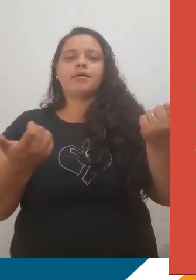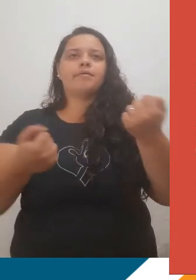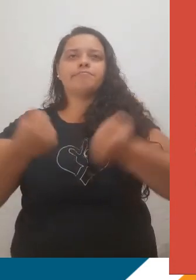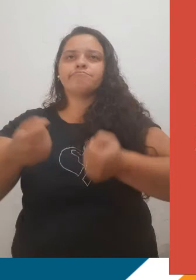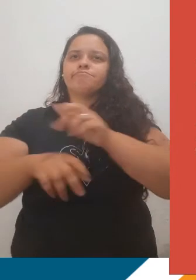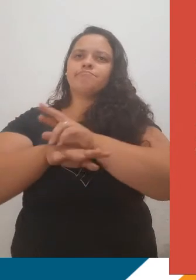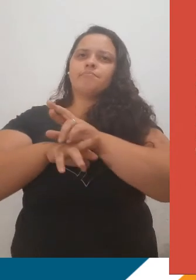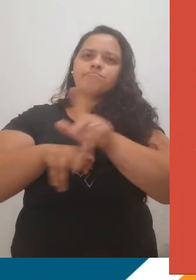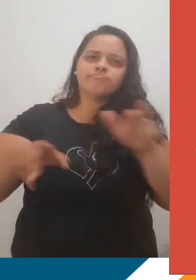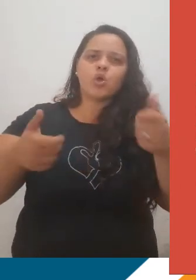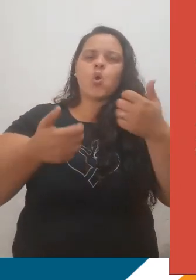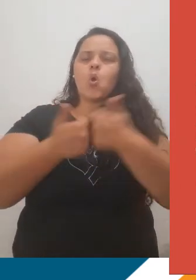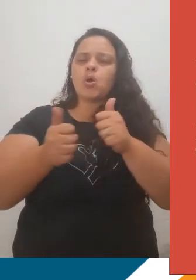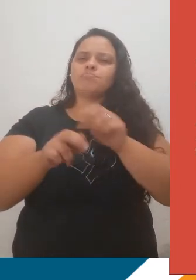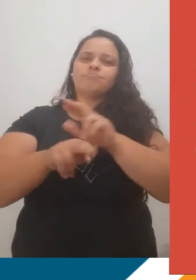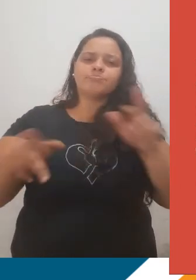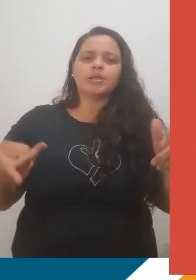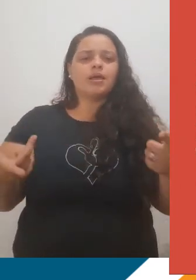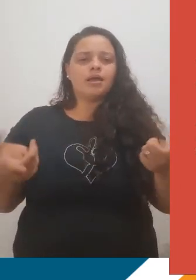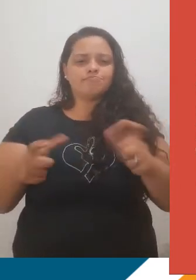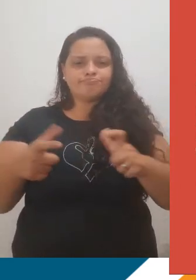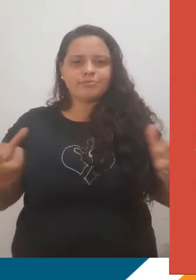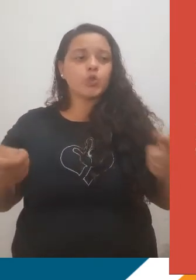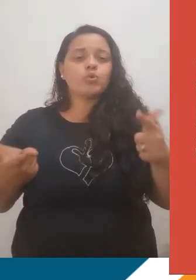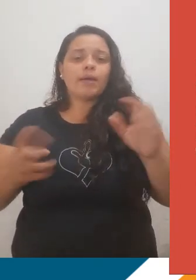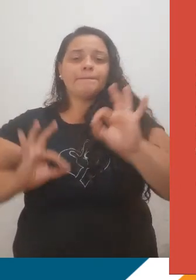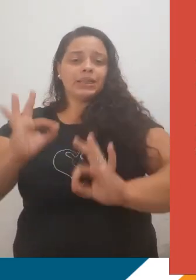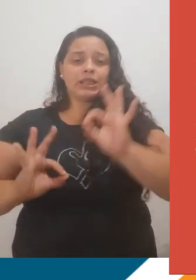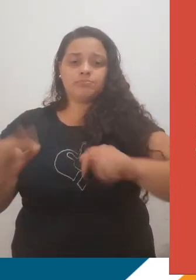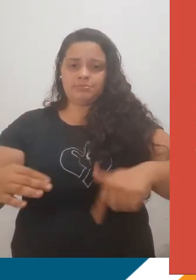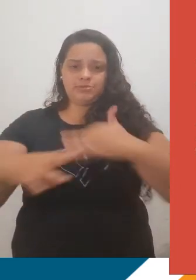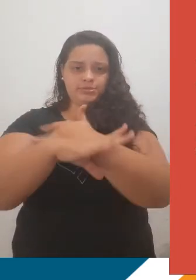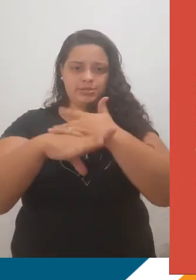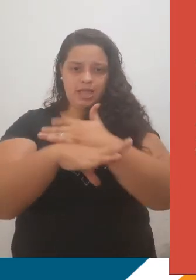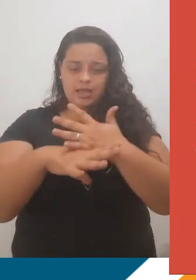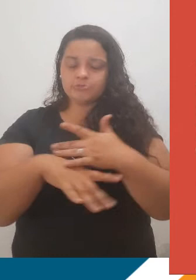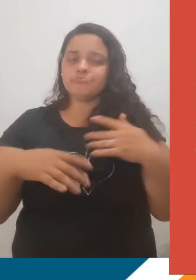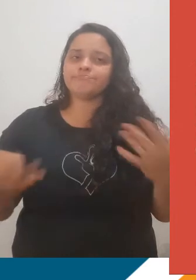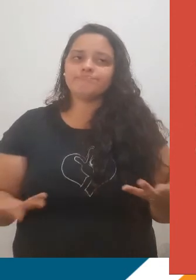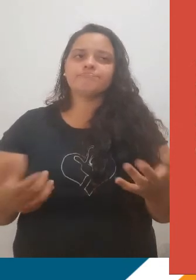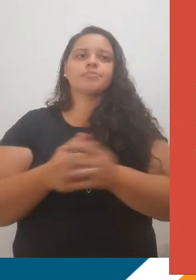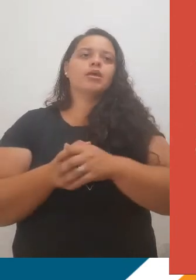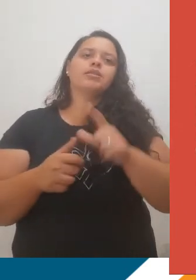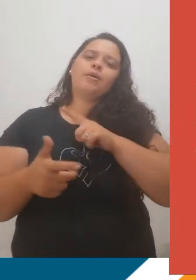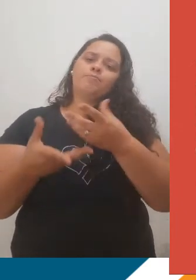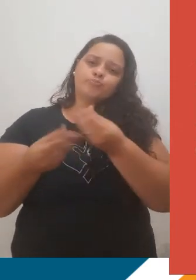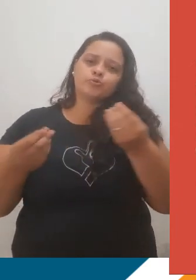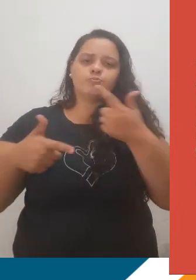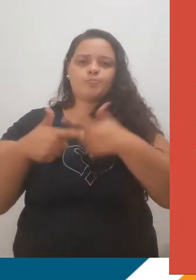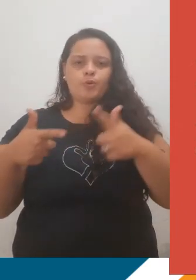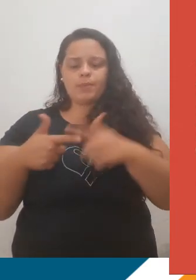cidades crescem sem planejamento. Então, é um dos marcos desse período também, o que vai causar algumas